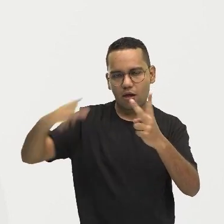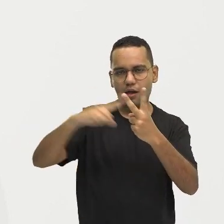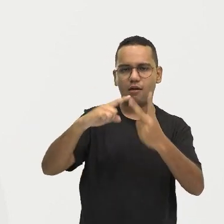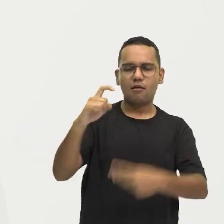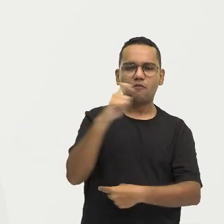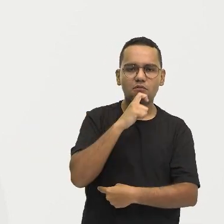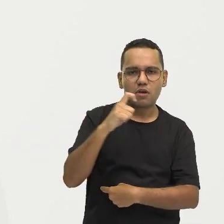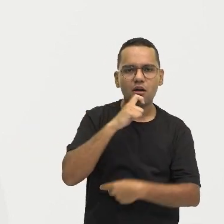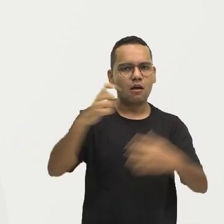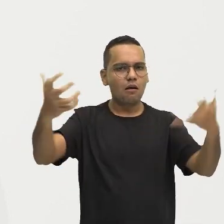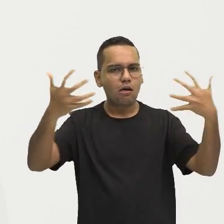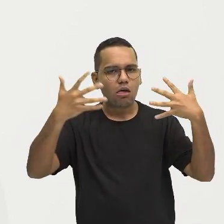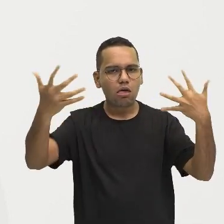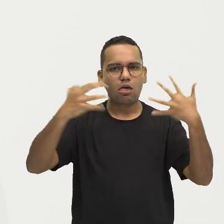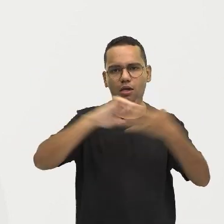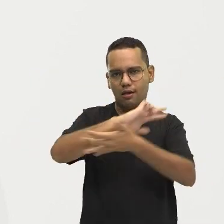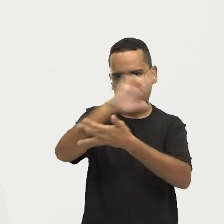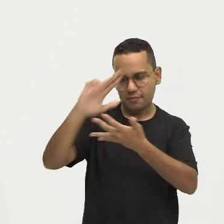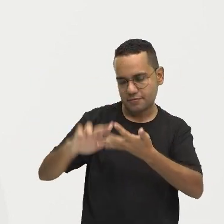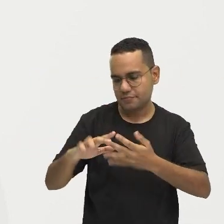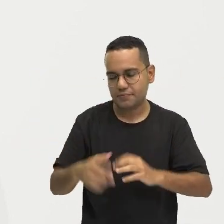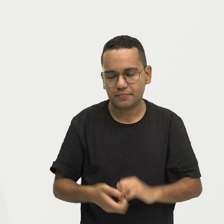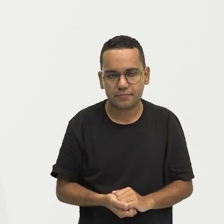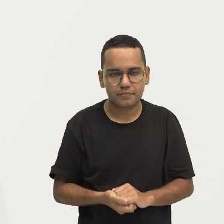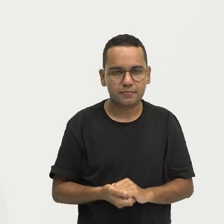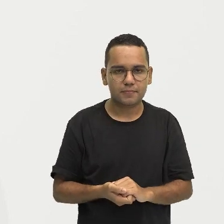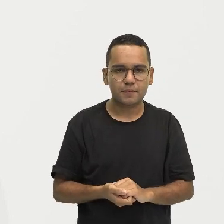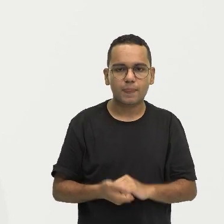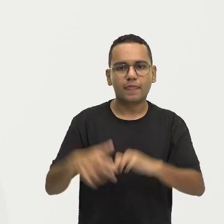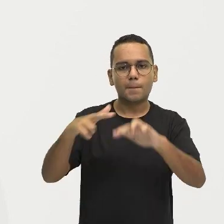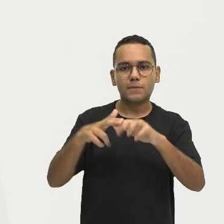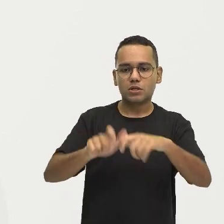tem aí 4 estações bem definidas por conta aí da